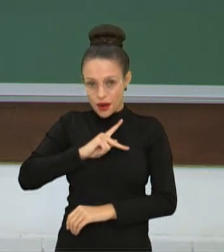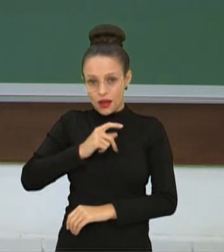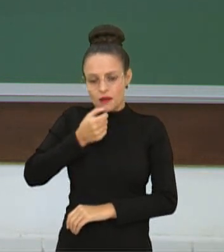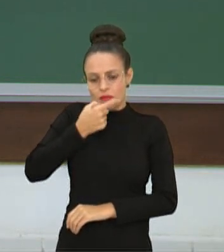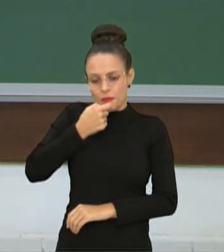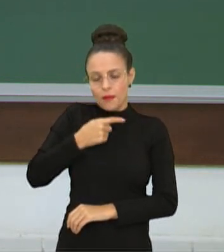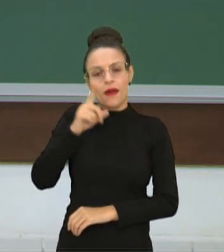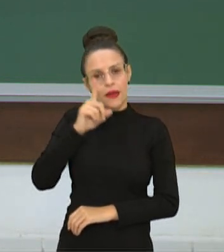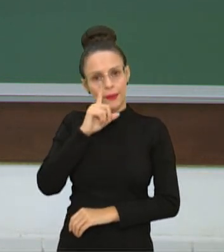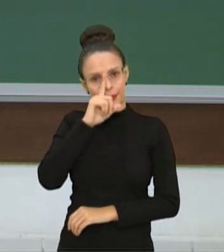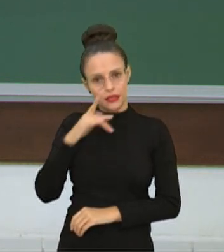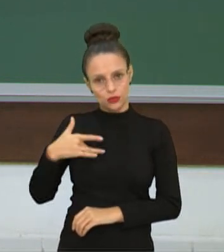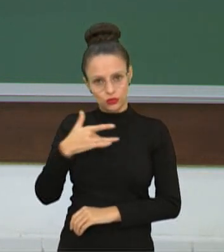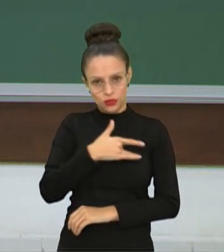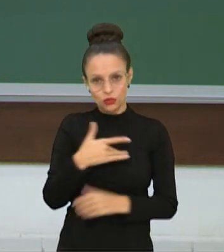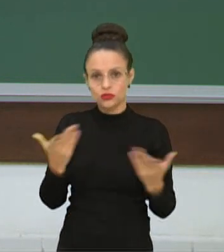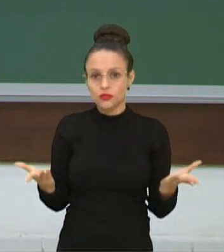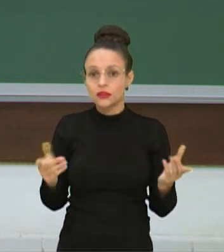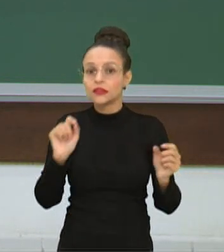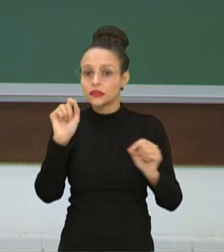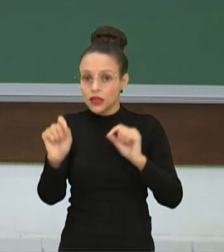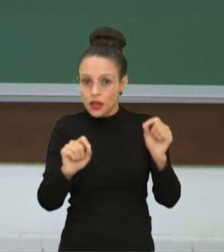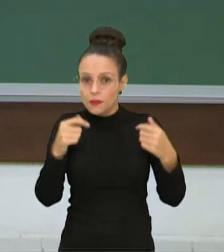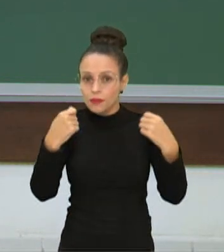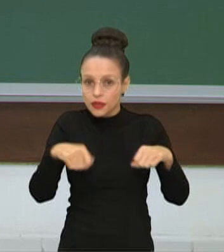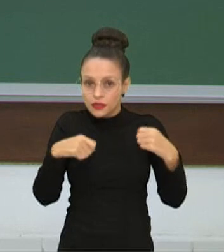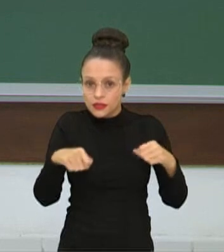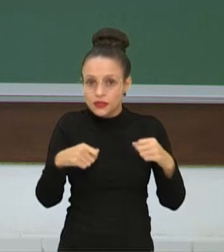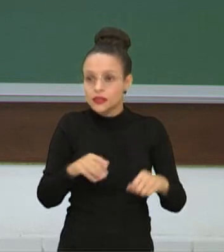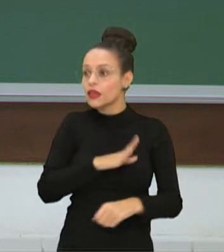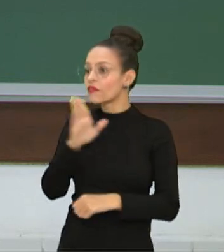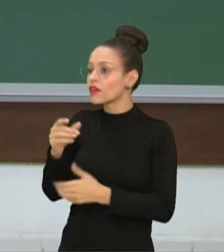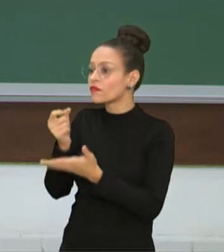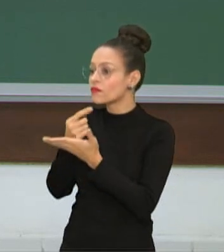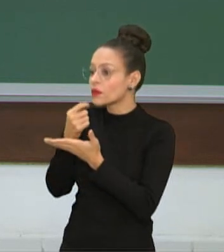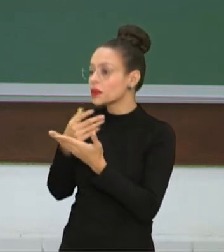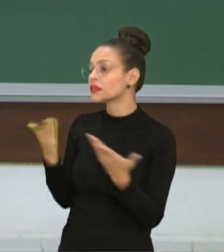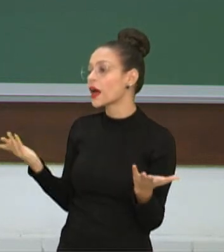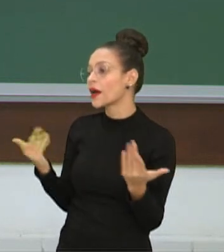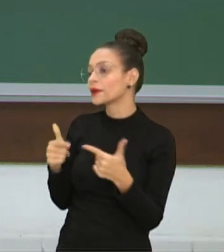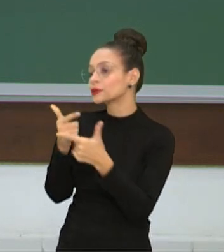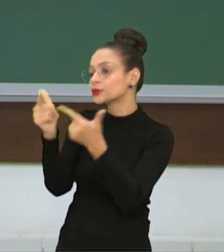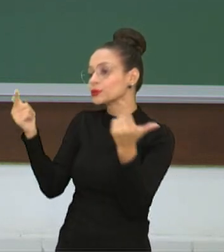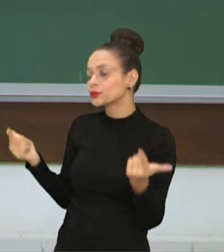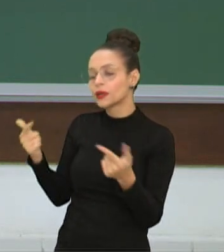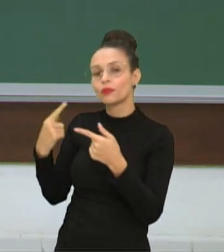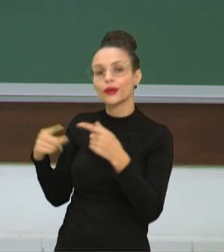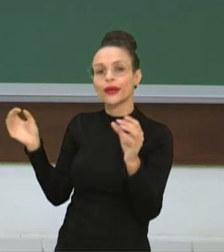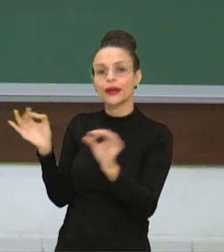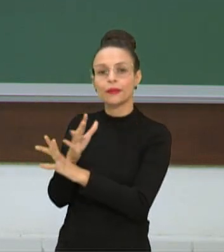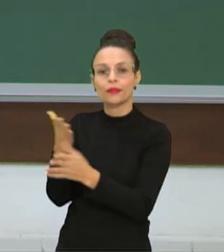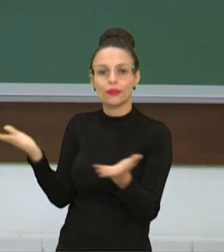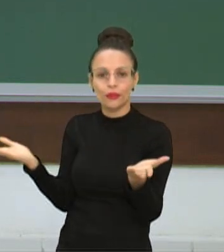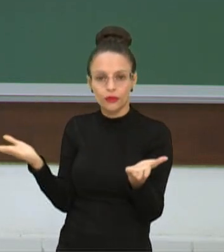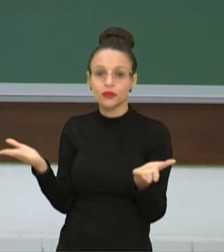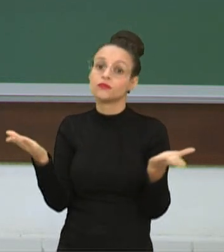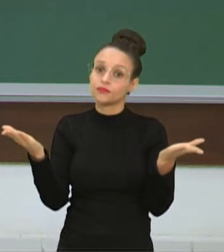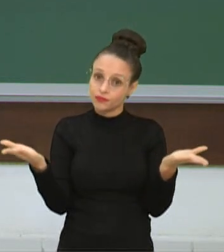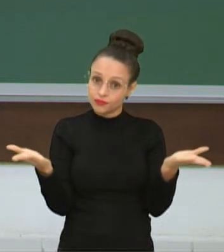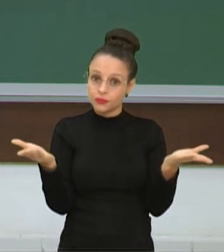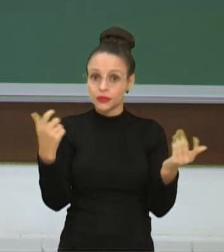saúde, ok? E aí, quem precisa realmente, às vezes, chega na farmácia e não acha mais aquele medicamento, né? Então, vamos